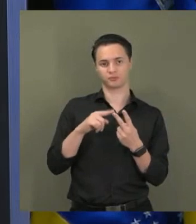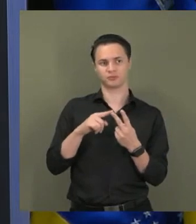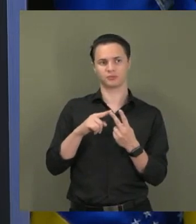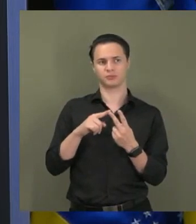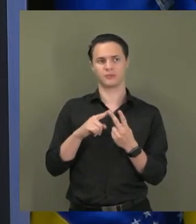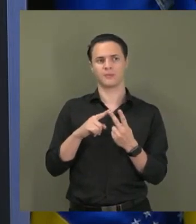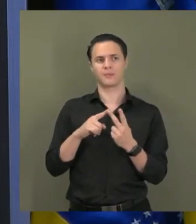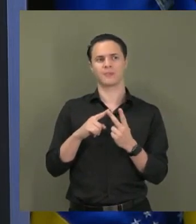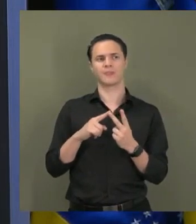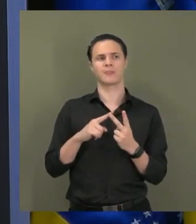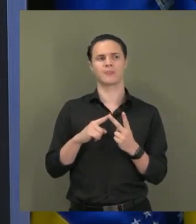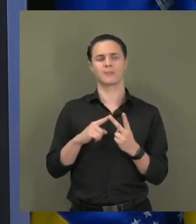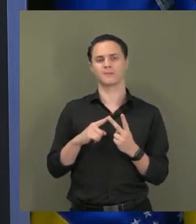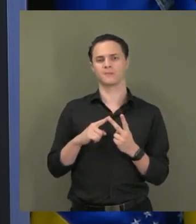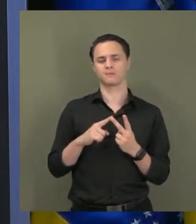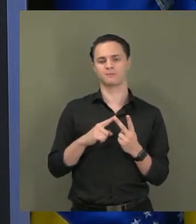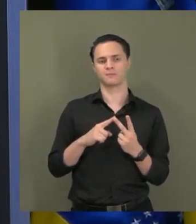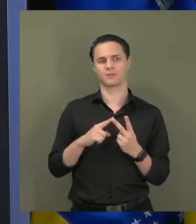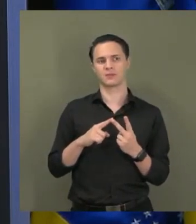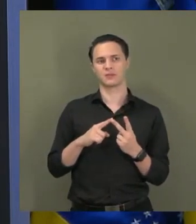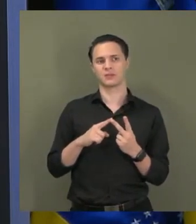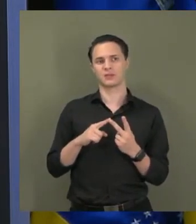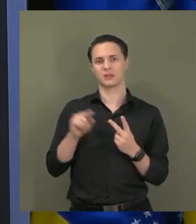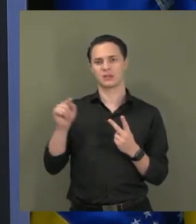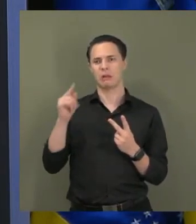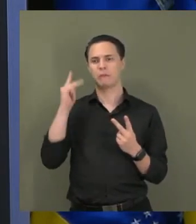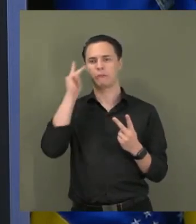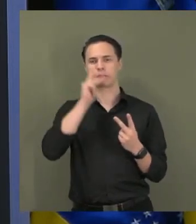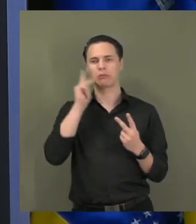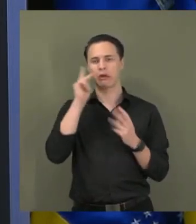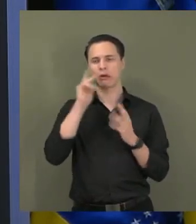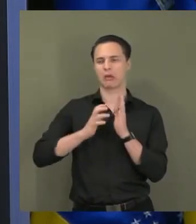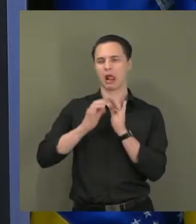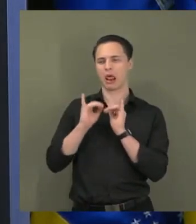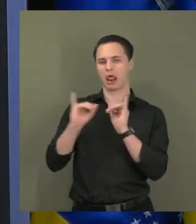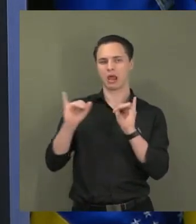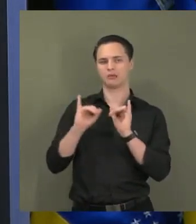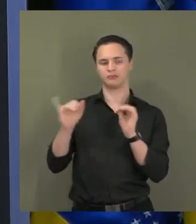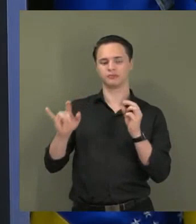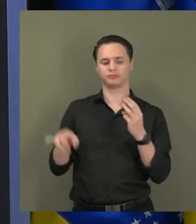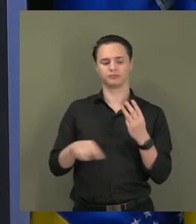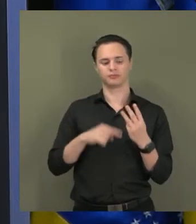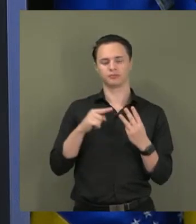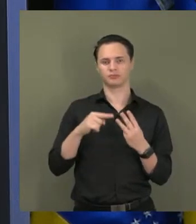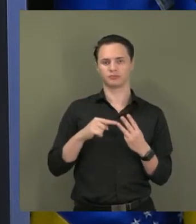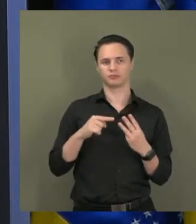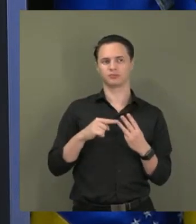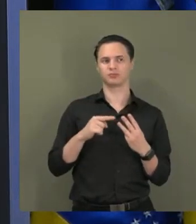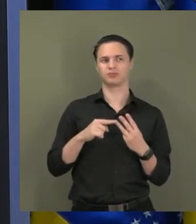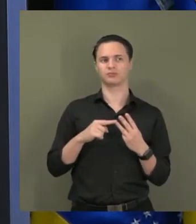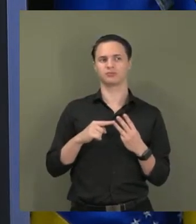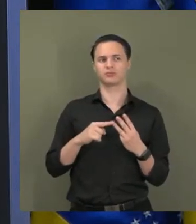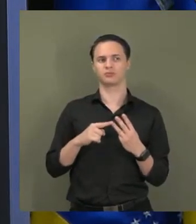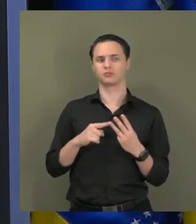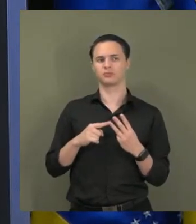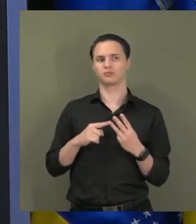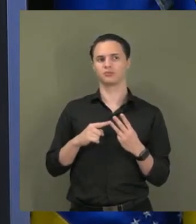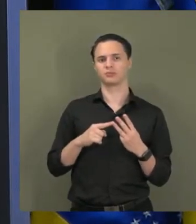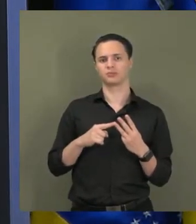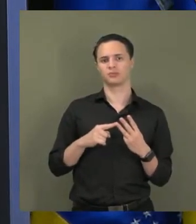Segundo, exercer atividade político-partidária. Terceiro, proceder de